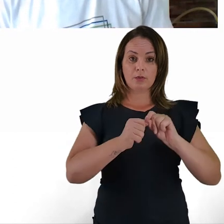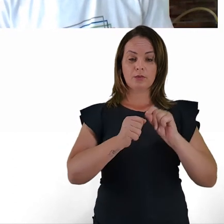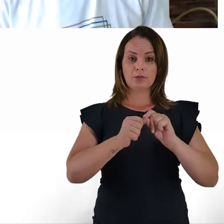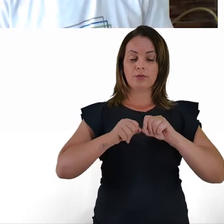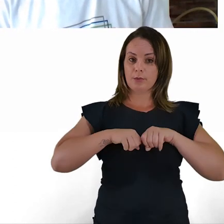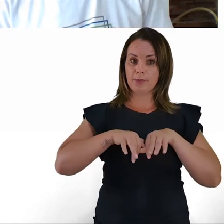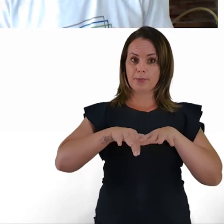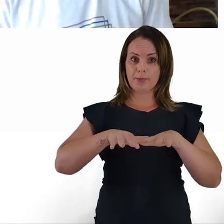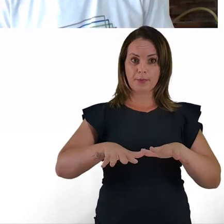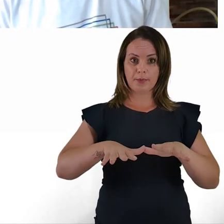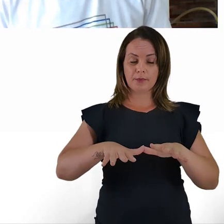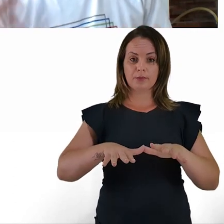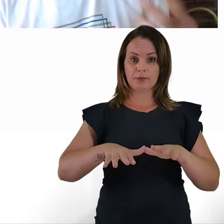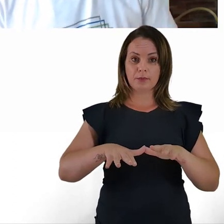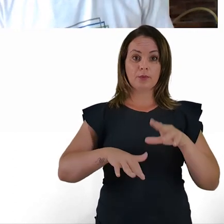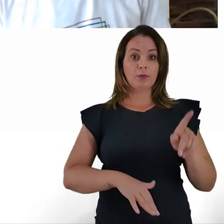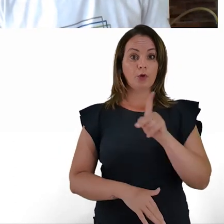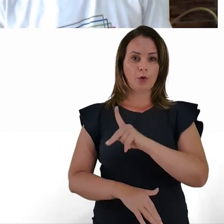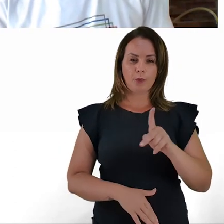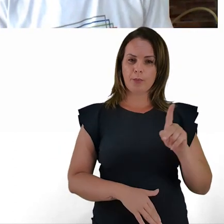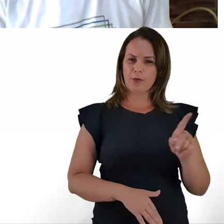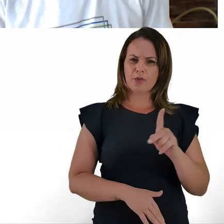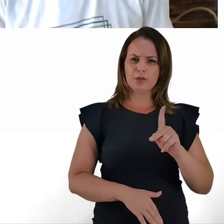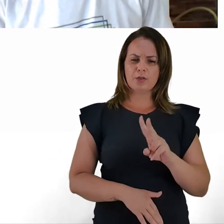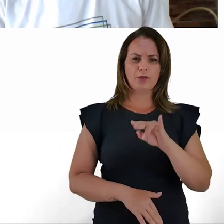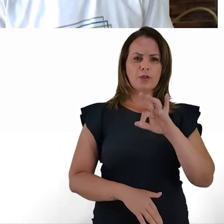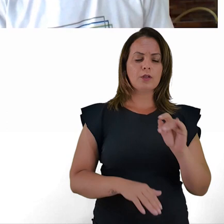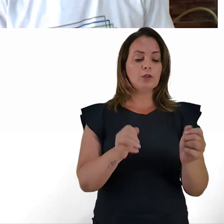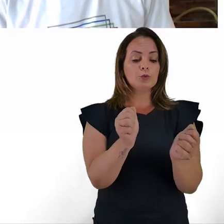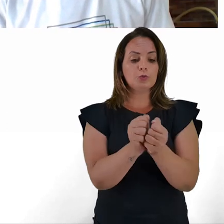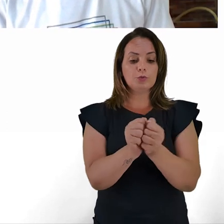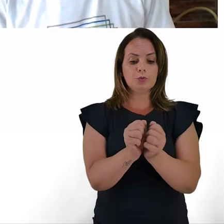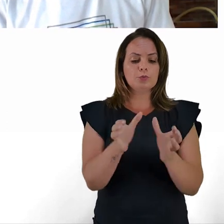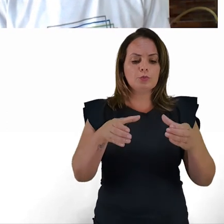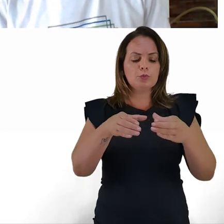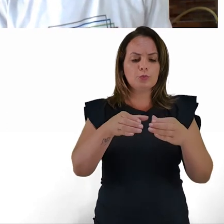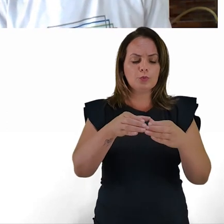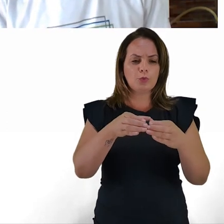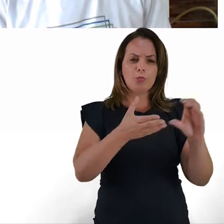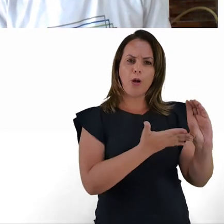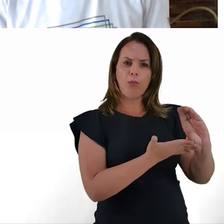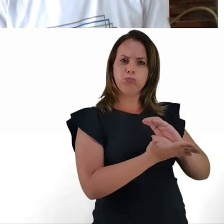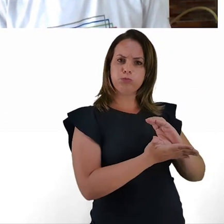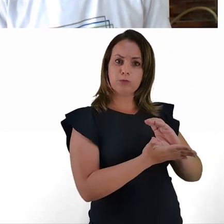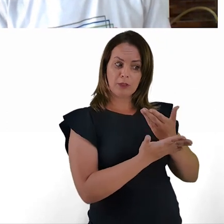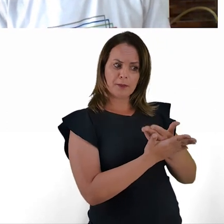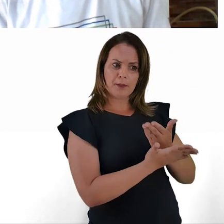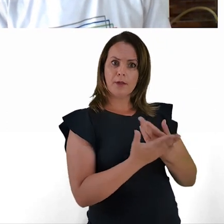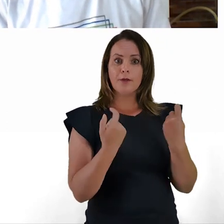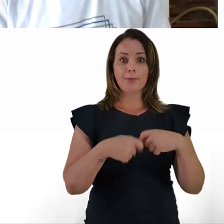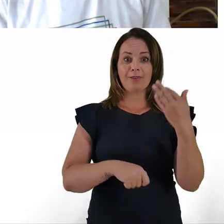pandemia, o professor Vitor e a equipe de bolsistas tiveram que